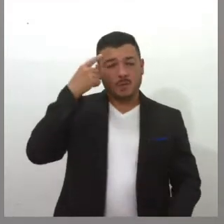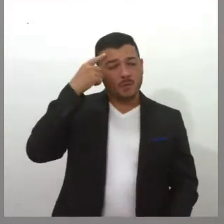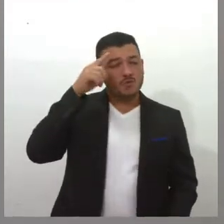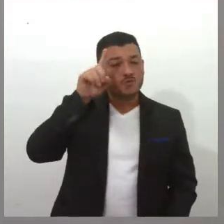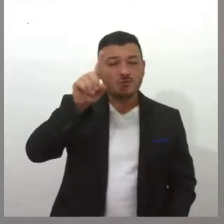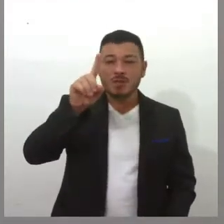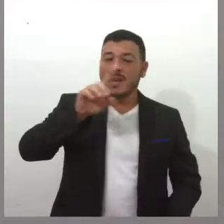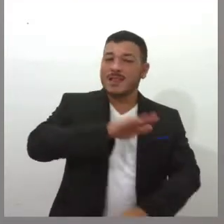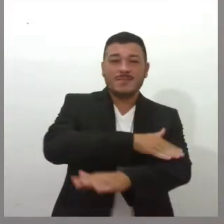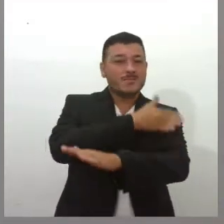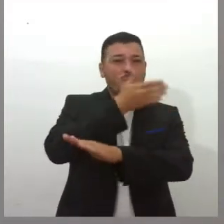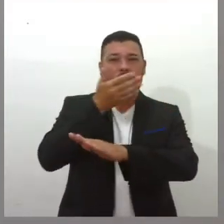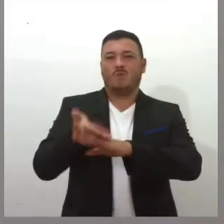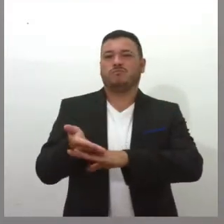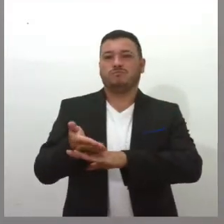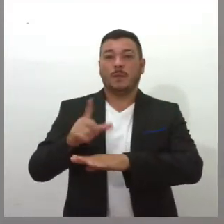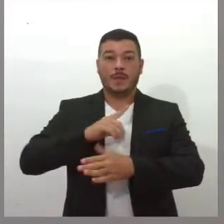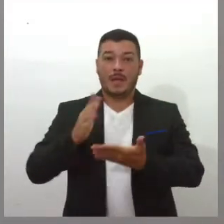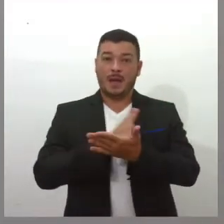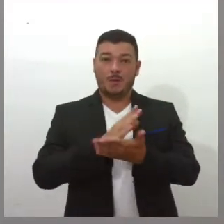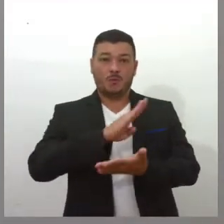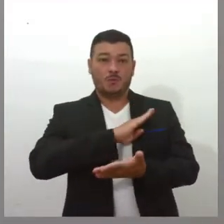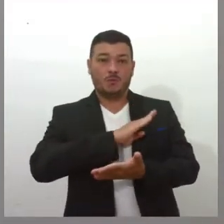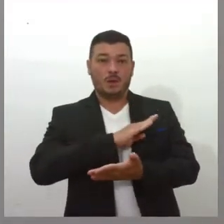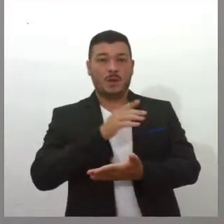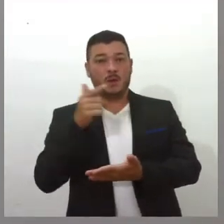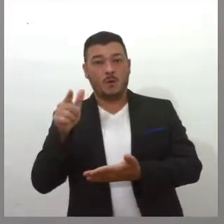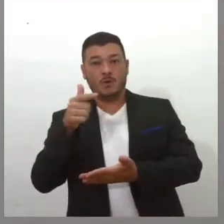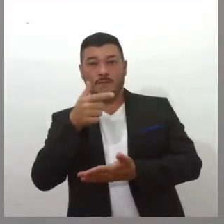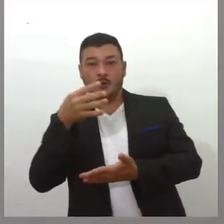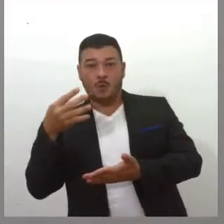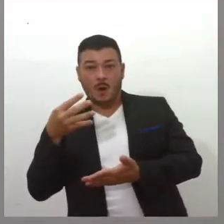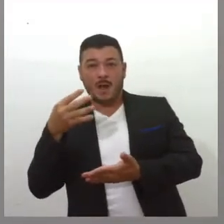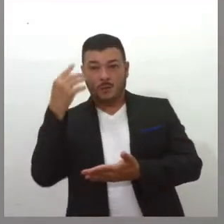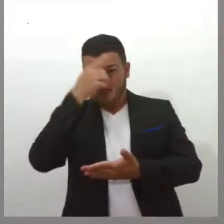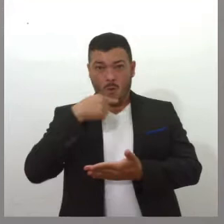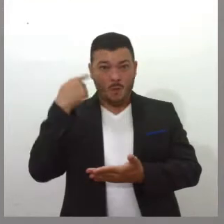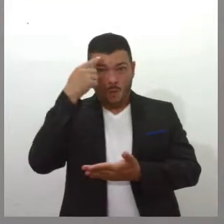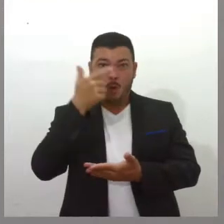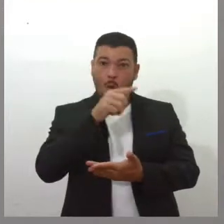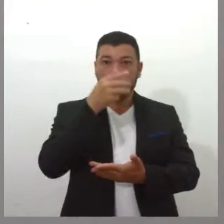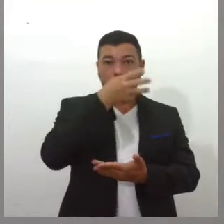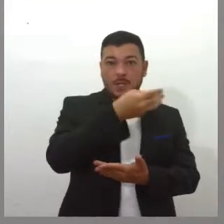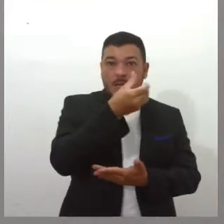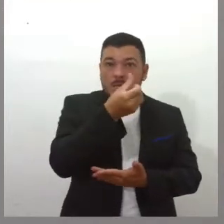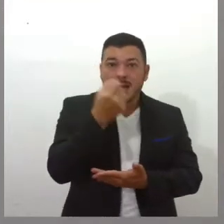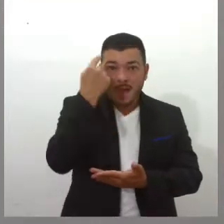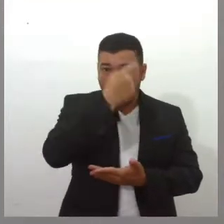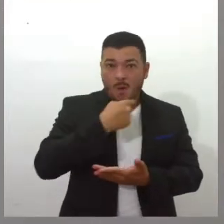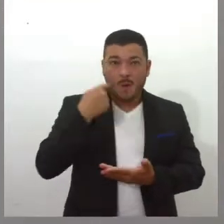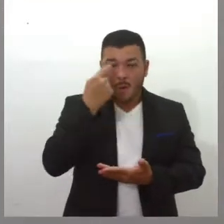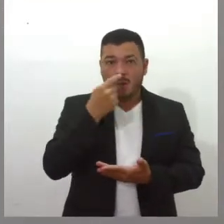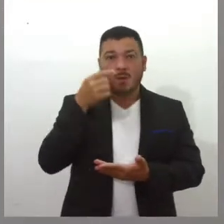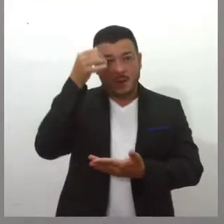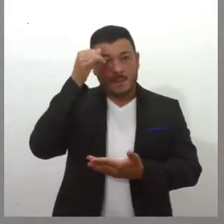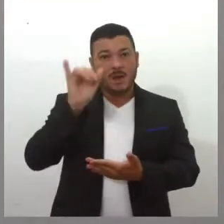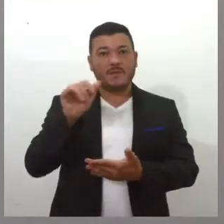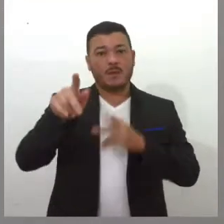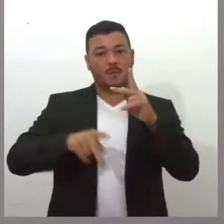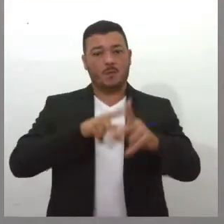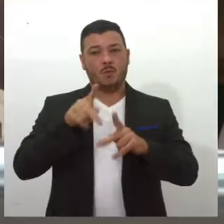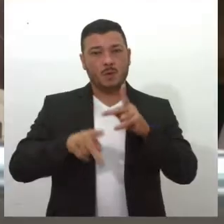UZI, tem colegas que dão 24, outros 36 horas, que é para não deixar a